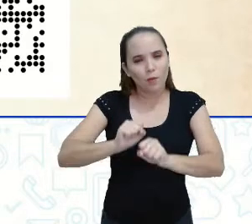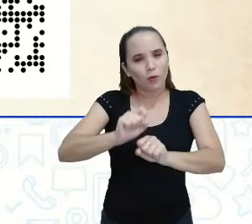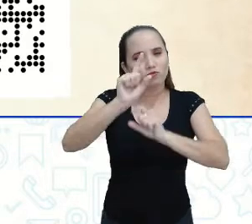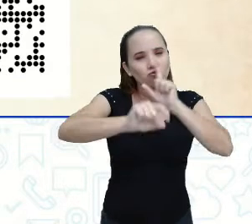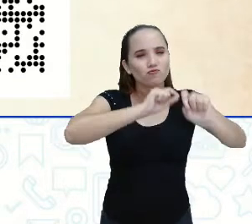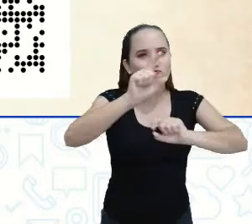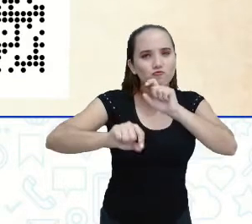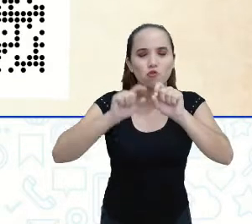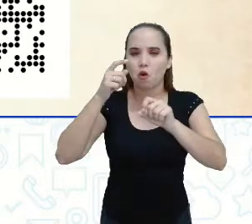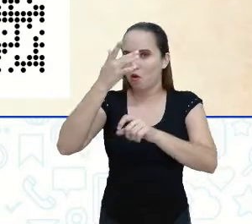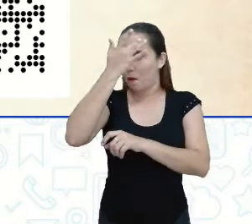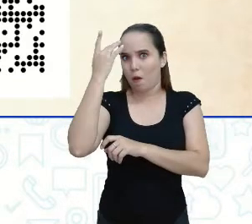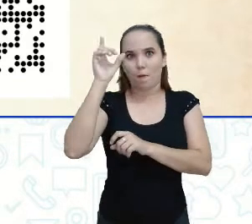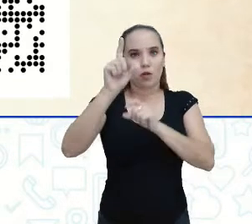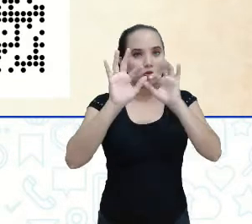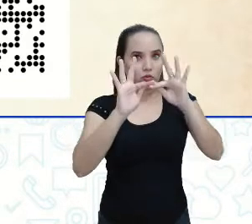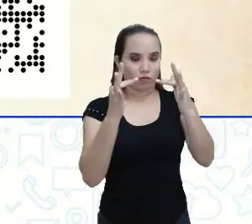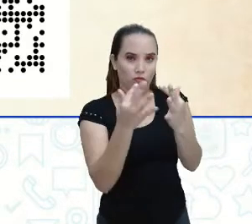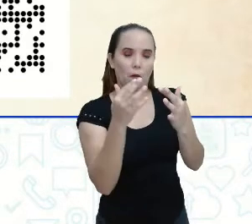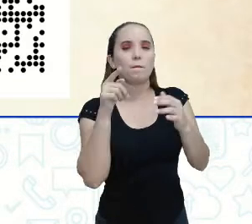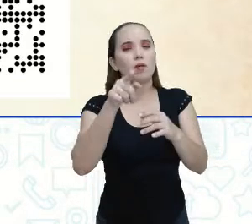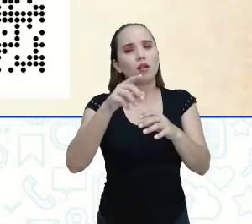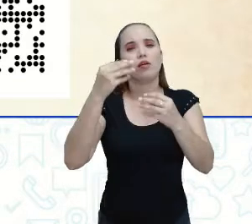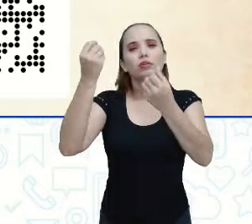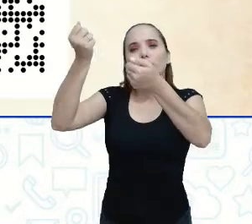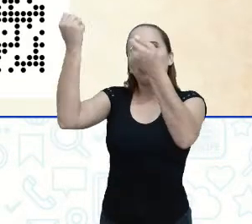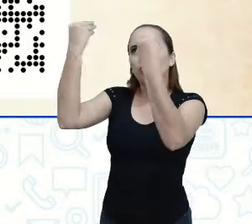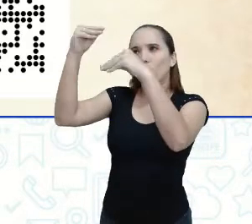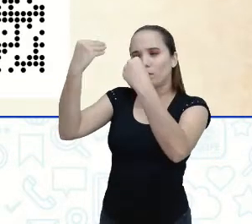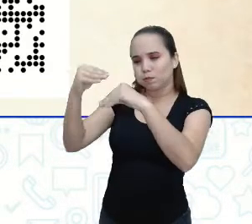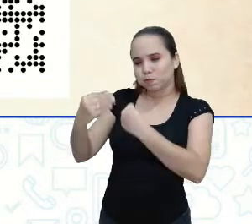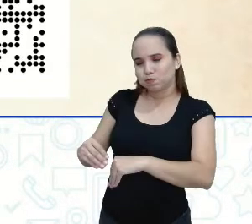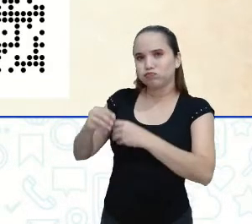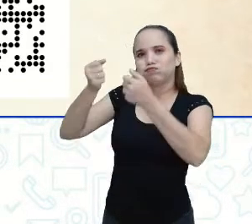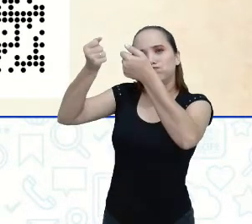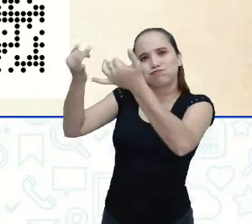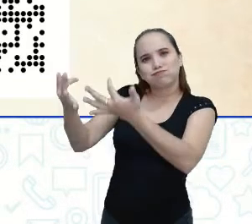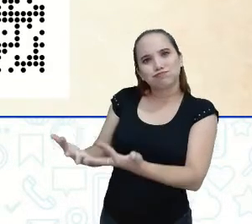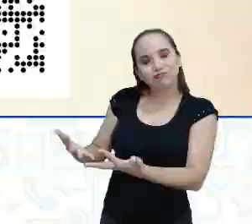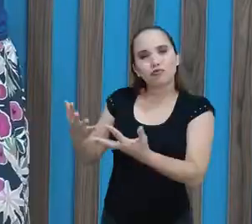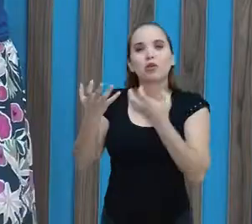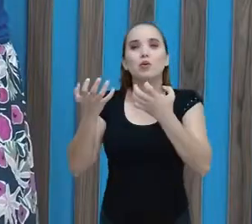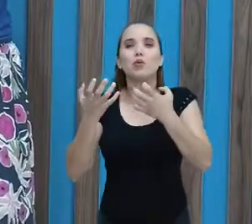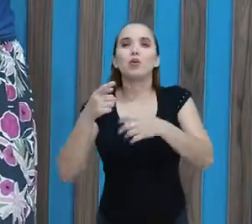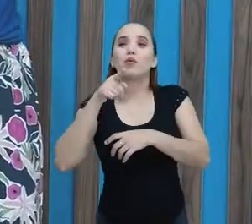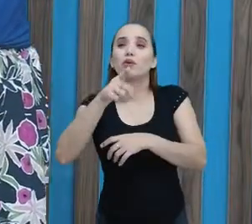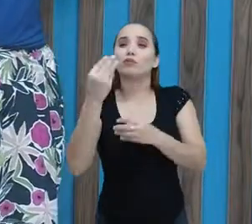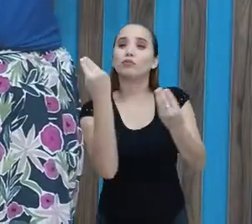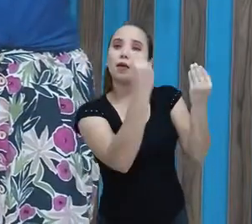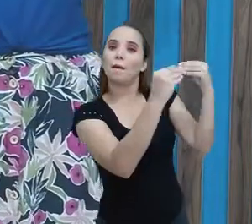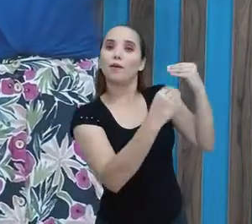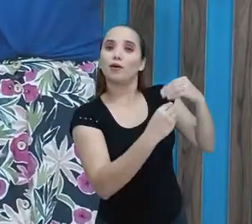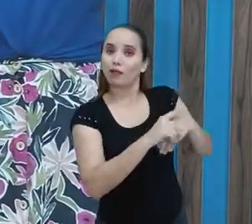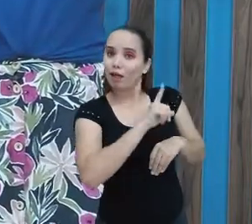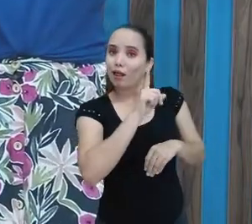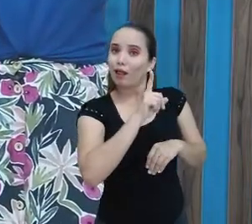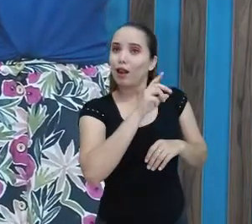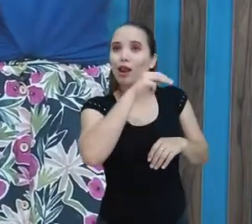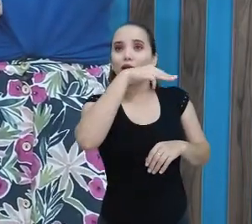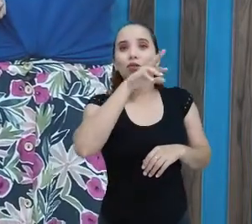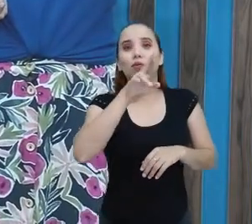subjetiva, usar o QR Code e entrar no nosso Padlet, que é um mural. Eu queria muito ver as produções de vocês, tá,